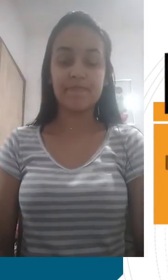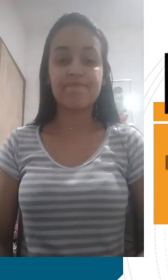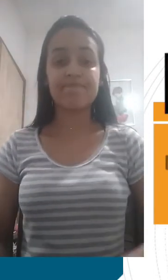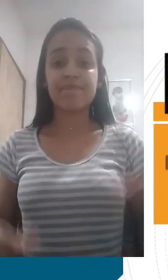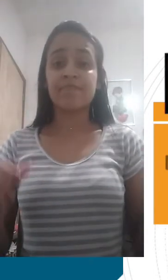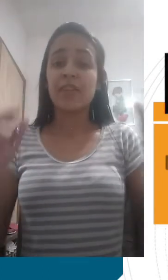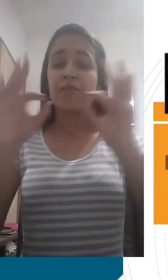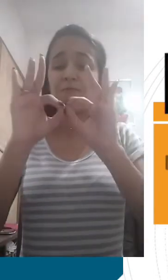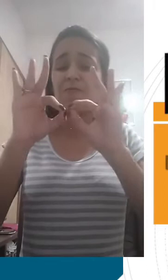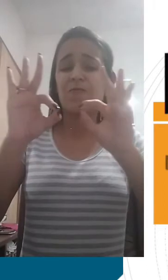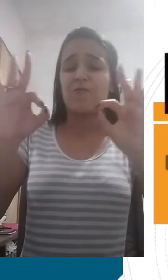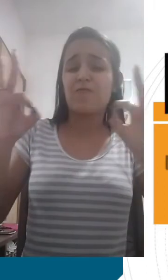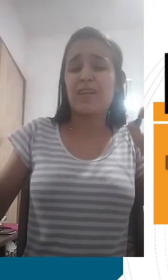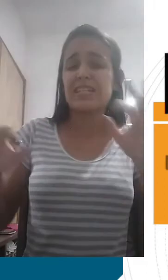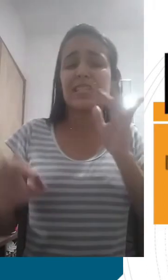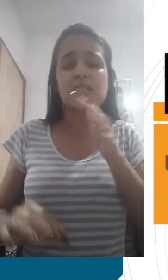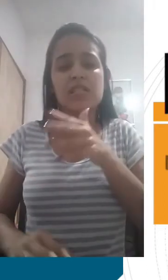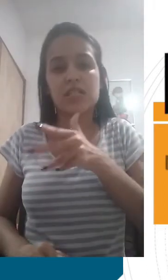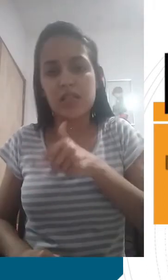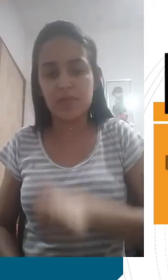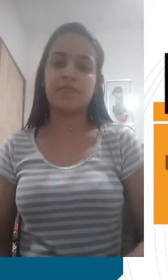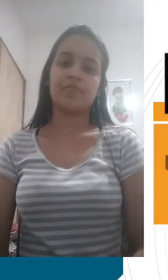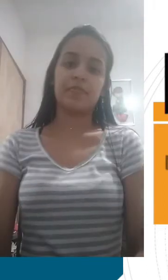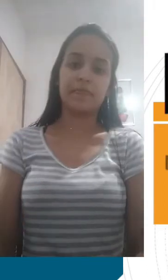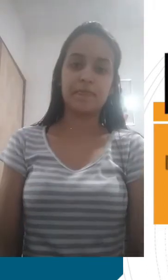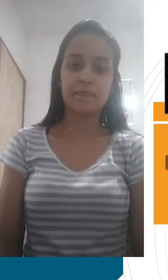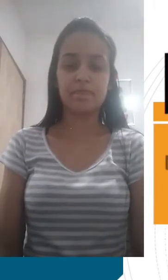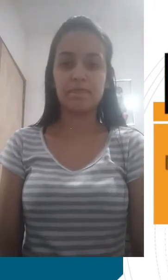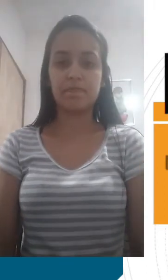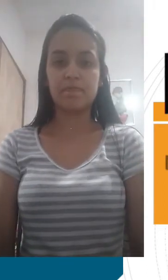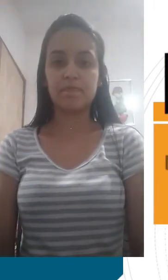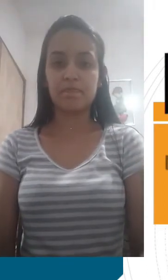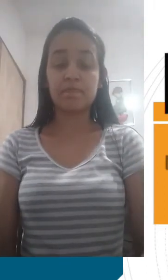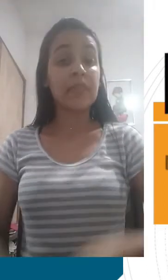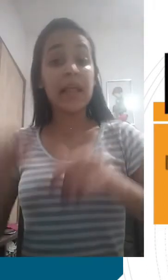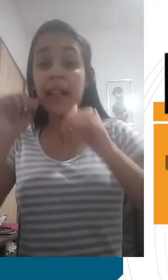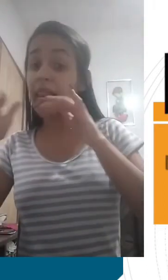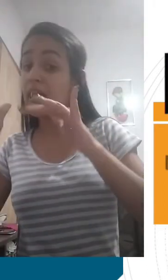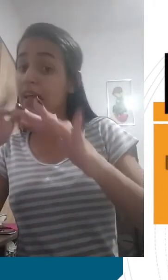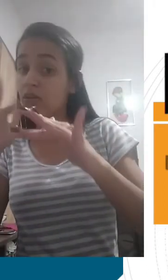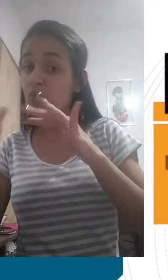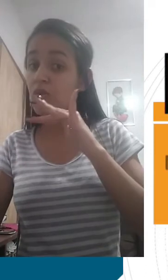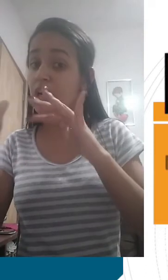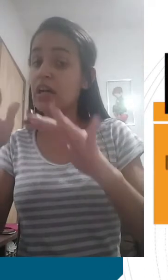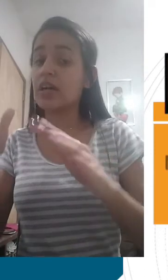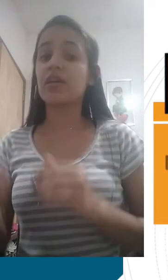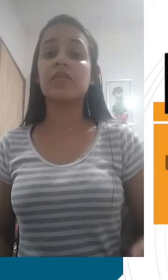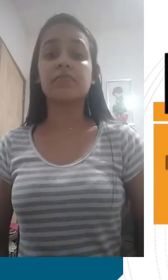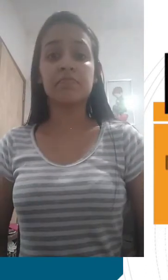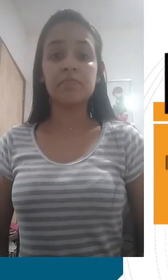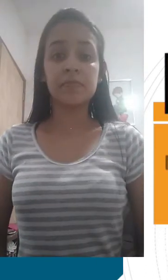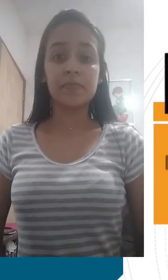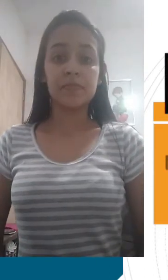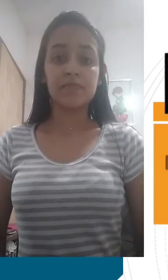faz a narrativa ser longa e lenta. Naturalismo, por sua vez, acentuado interesse